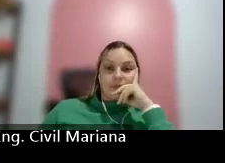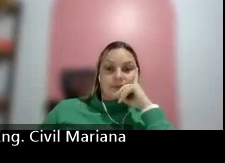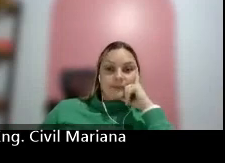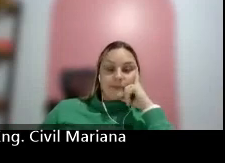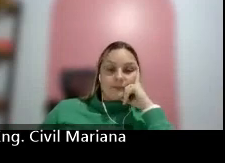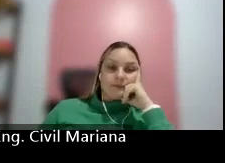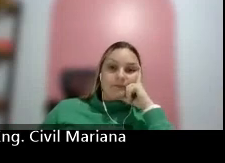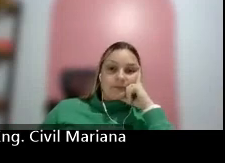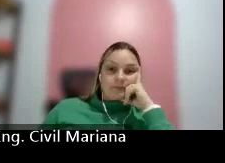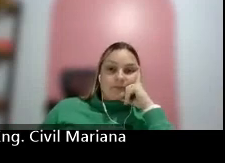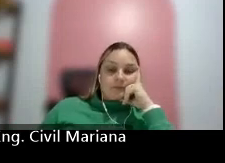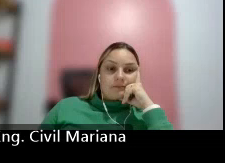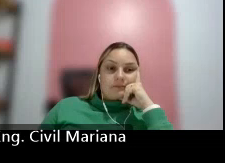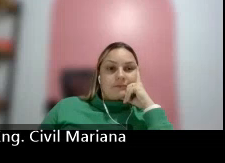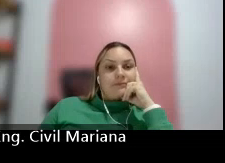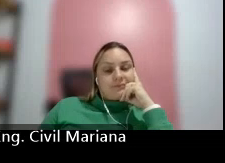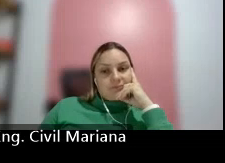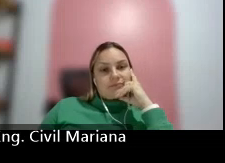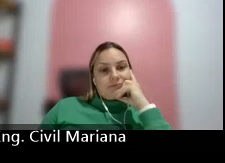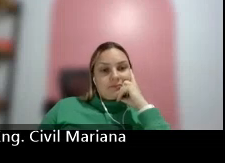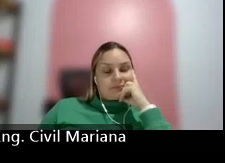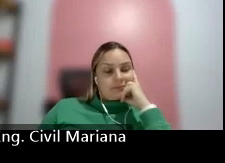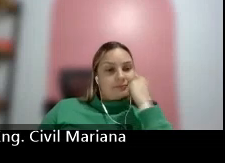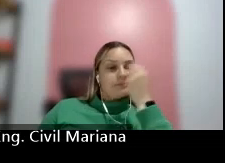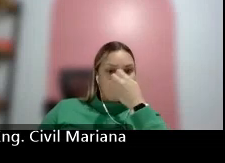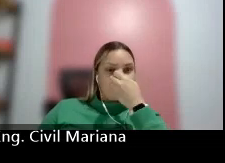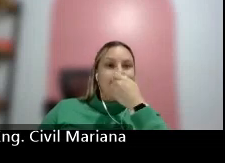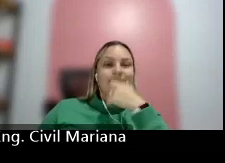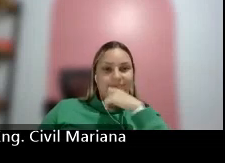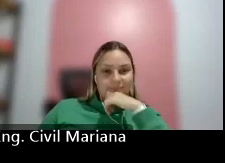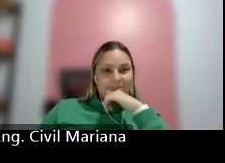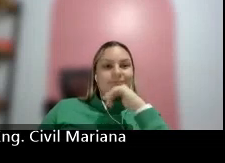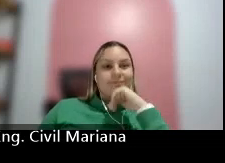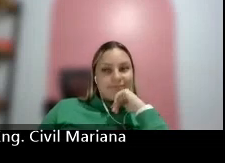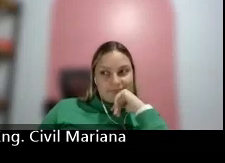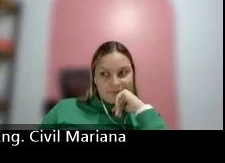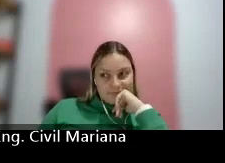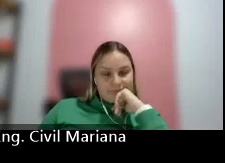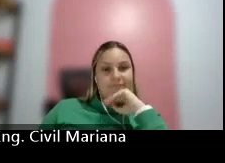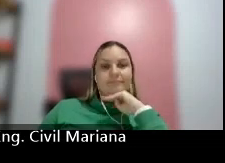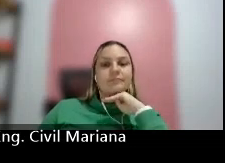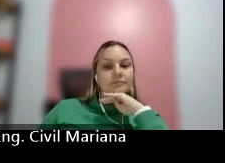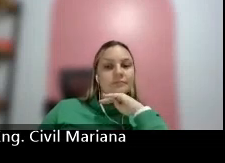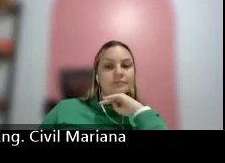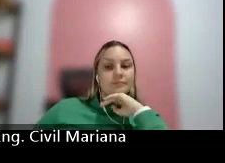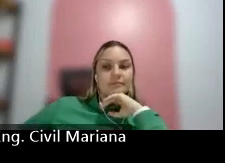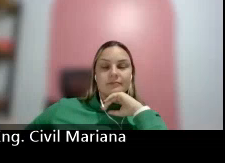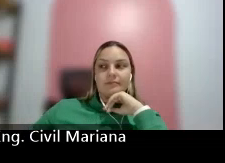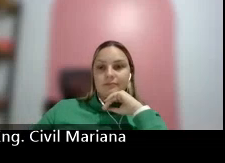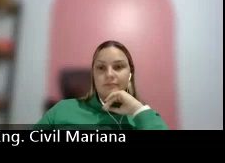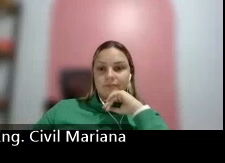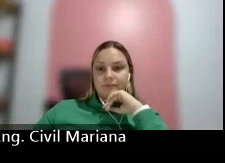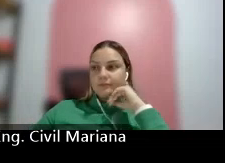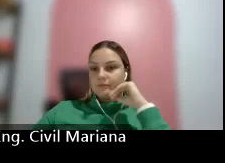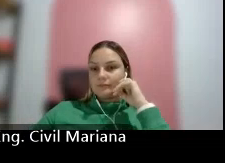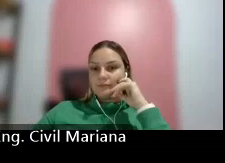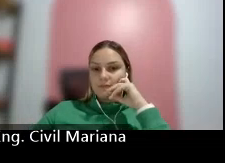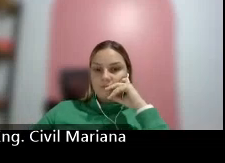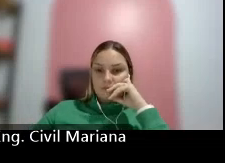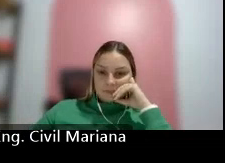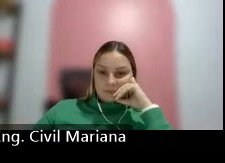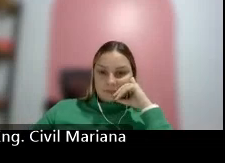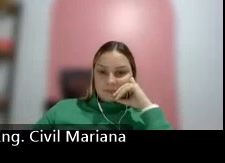o motivo que nós condenamos a edificação, foram N motivos. e coisas assim seríssimas.